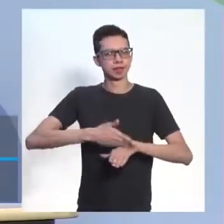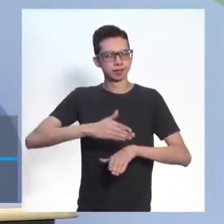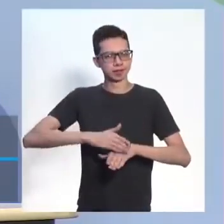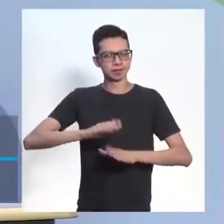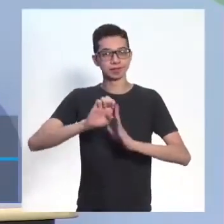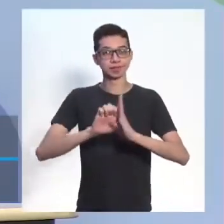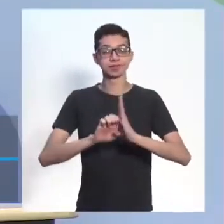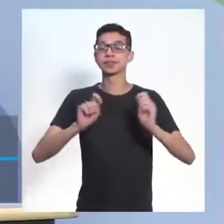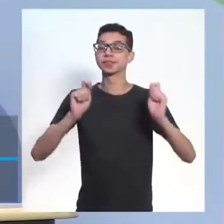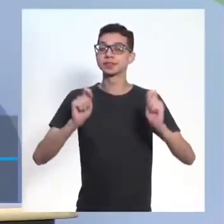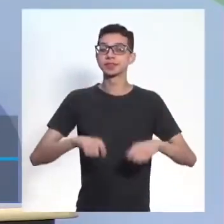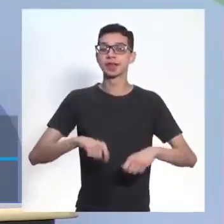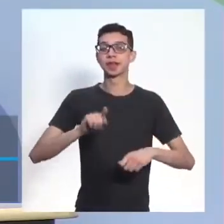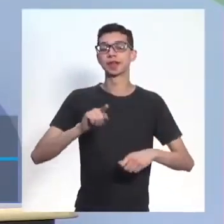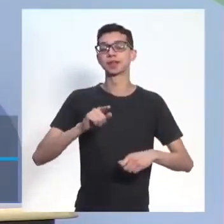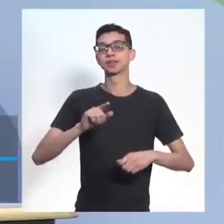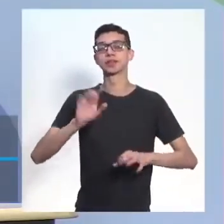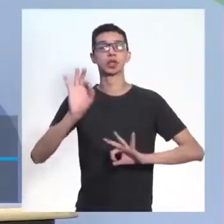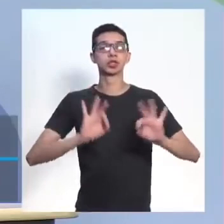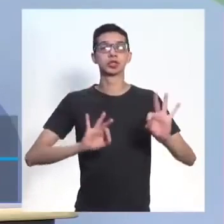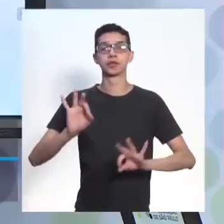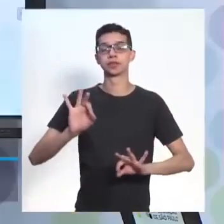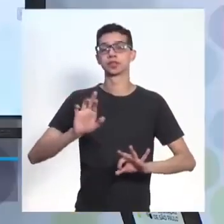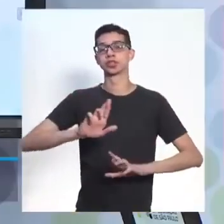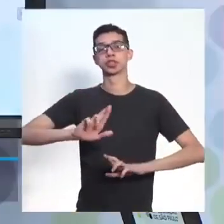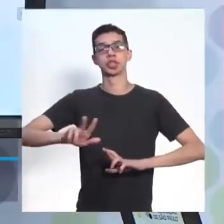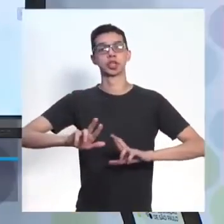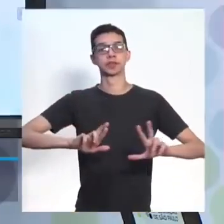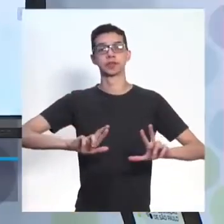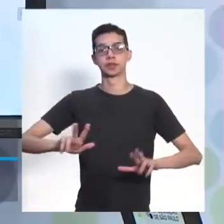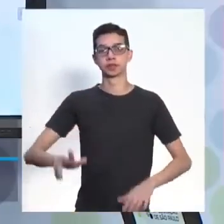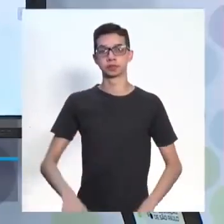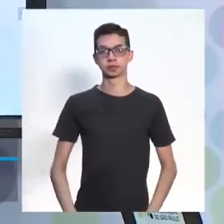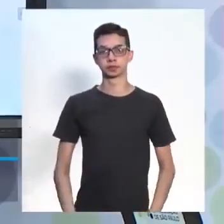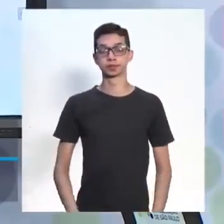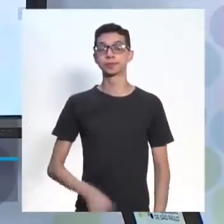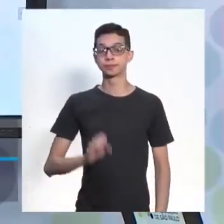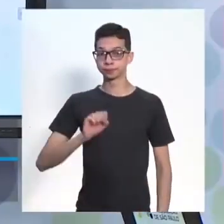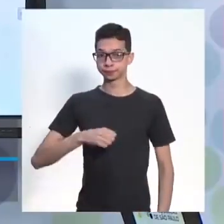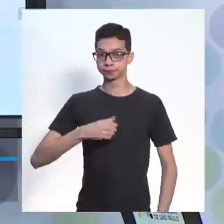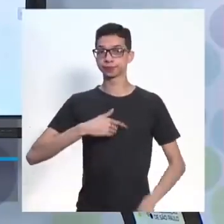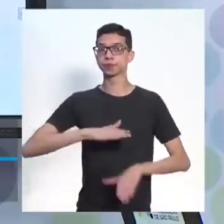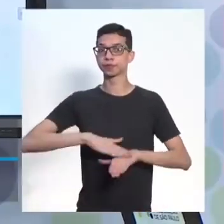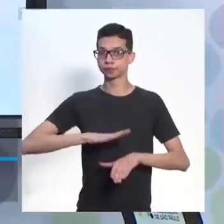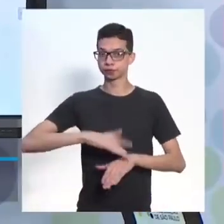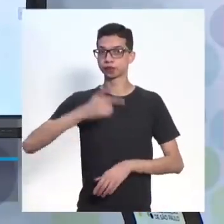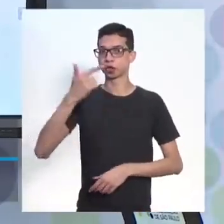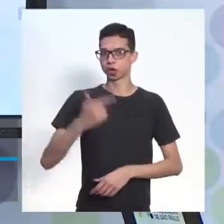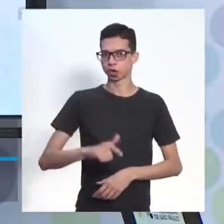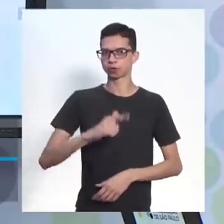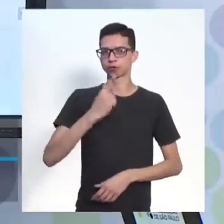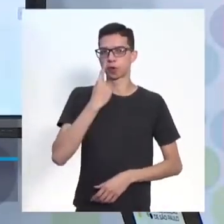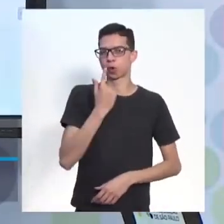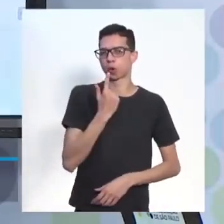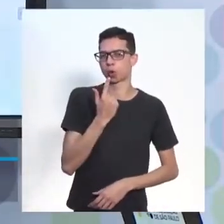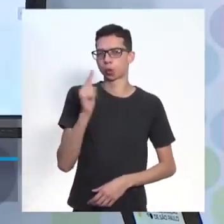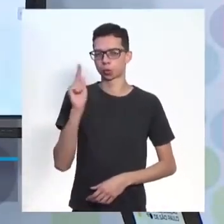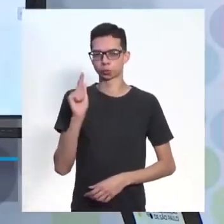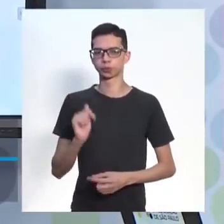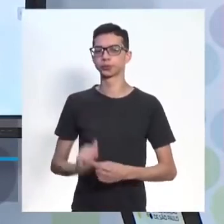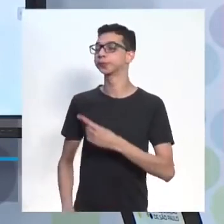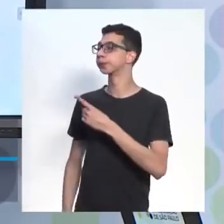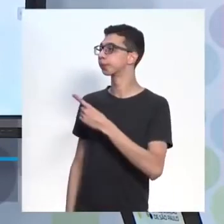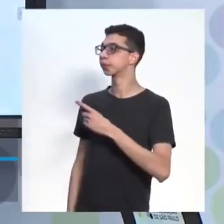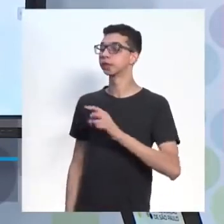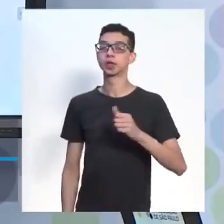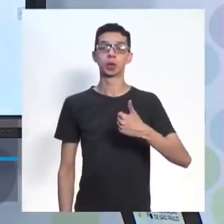outras formas de resolução. Sim, ó, vou fazer até uma outra. Então, por exemplo, ó, tenho 150 aqui, oposto